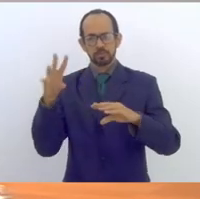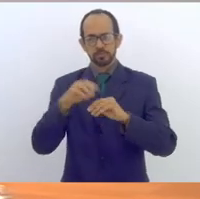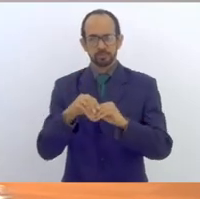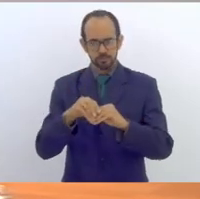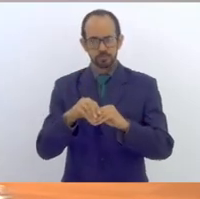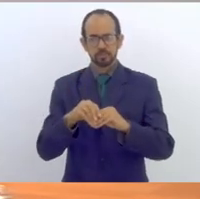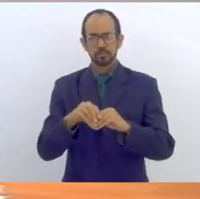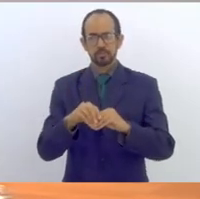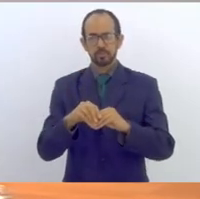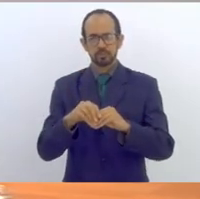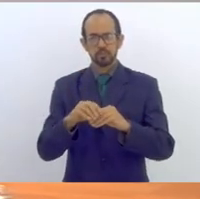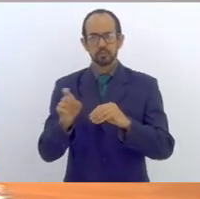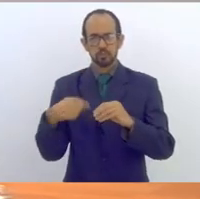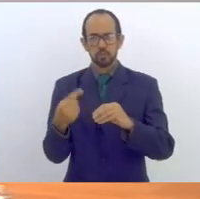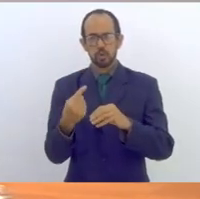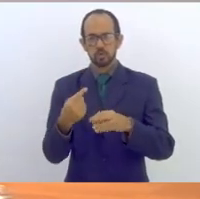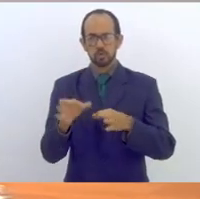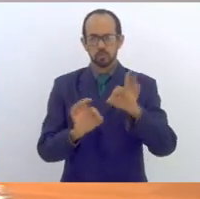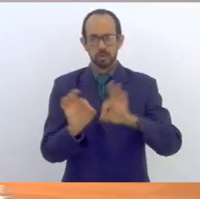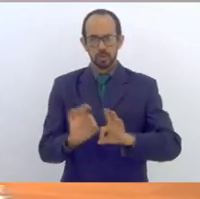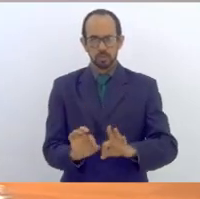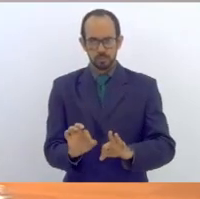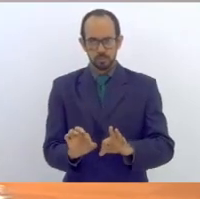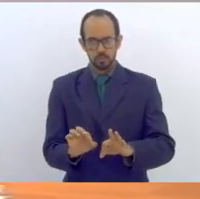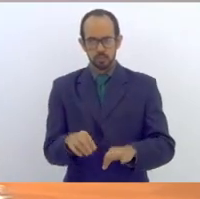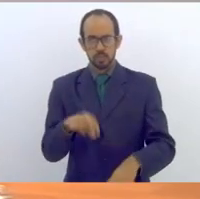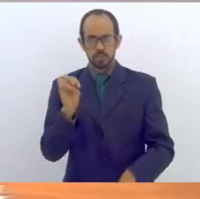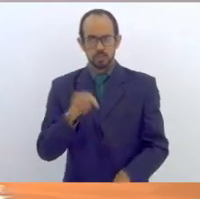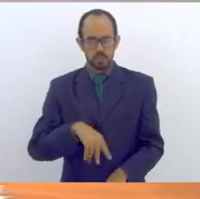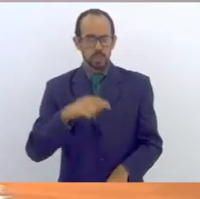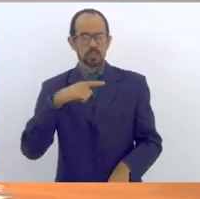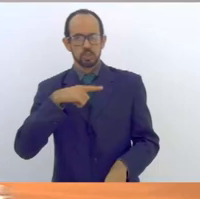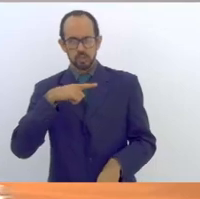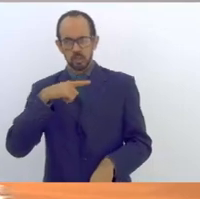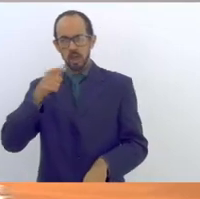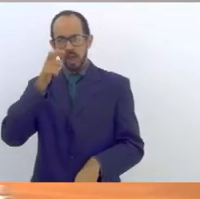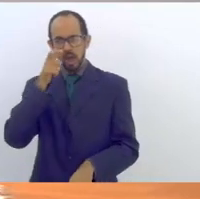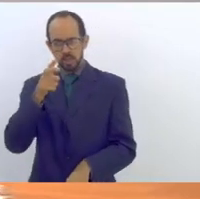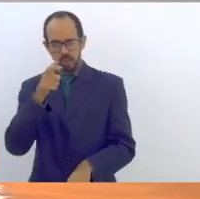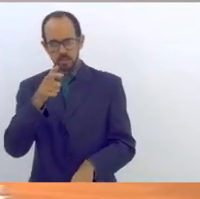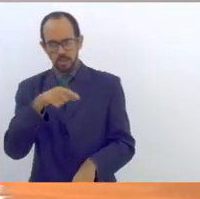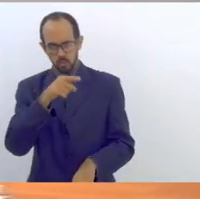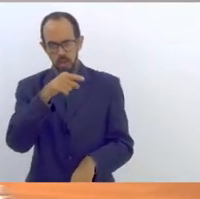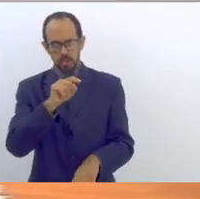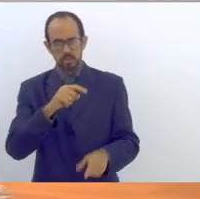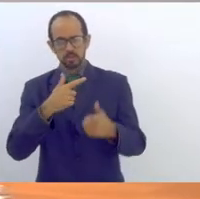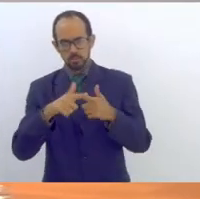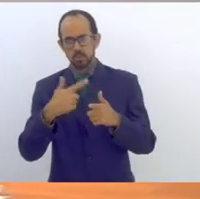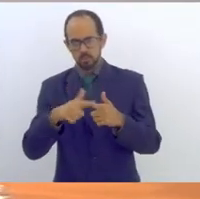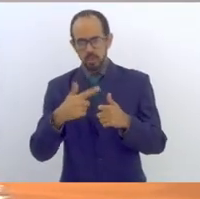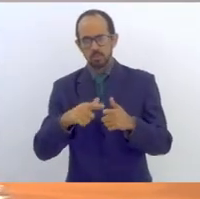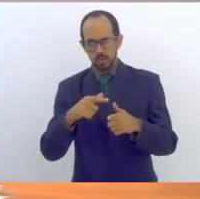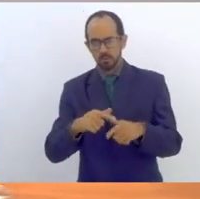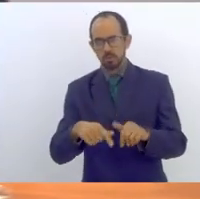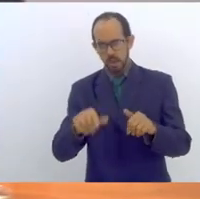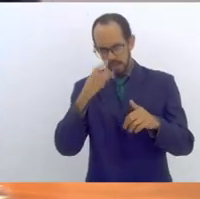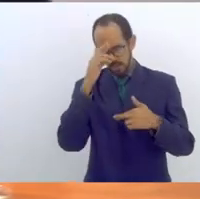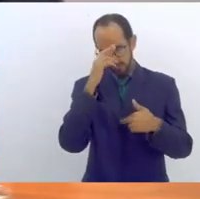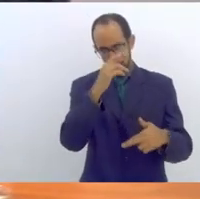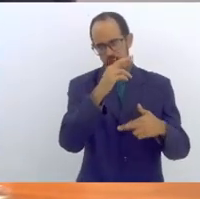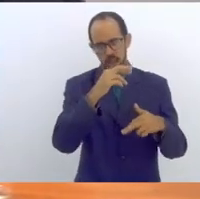vai planejar lá então nós estamos sim com bastante atenção a esse caso aí para dar cumprimento ali orgânica